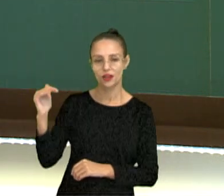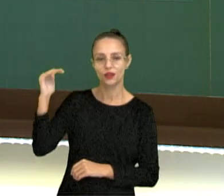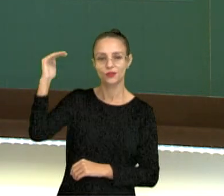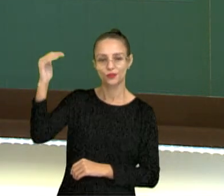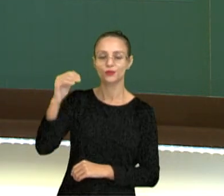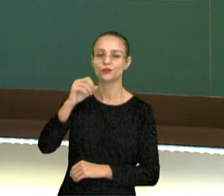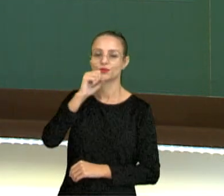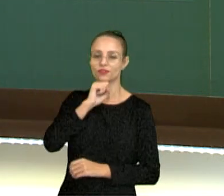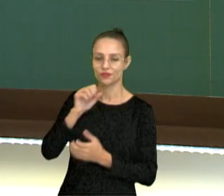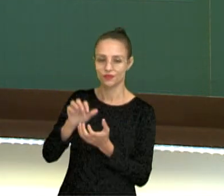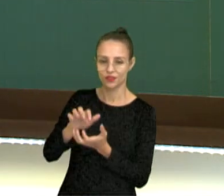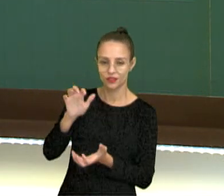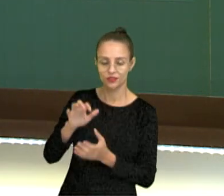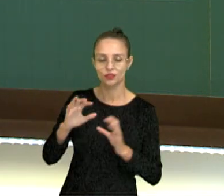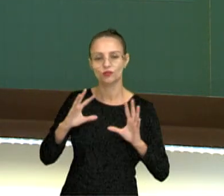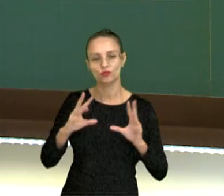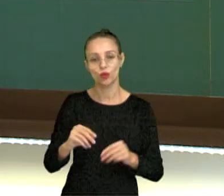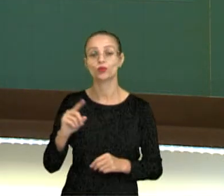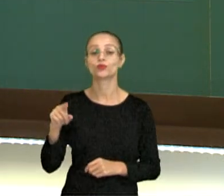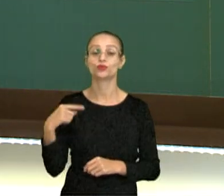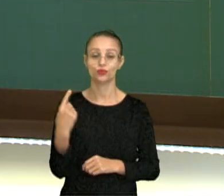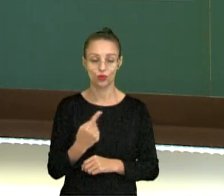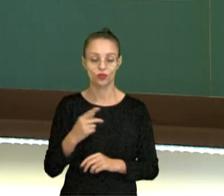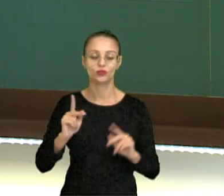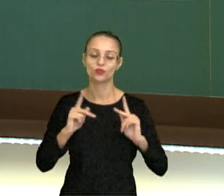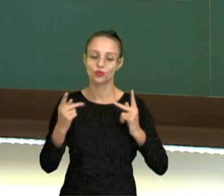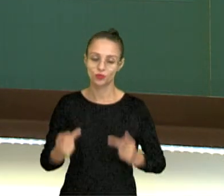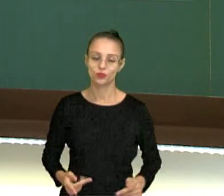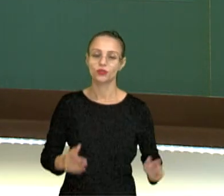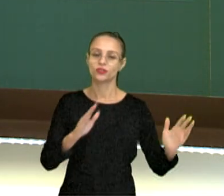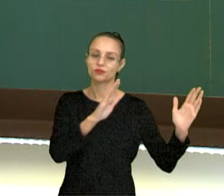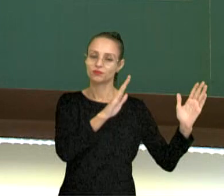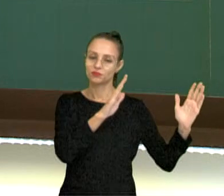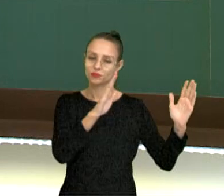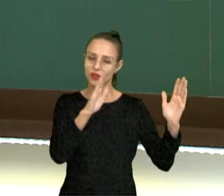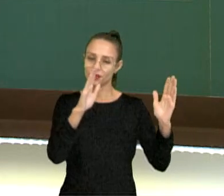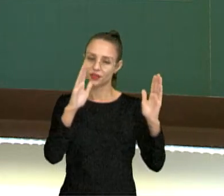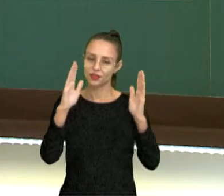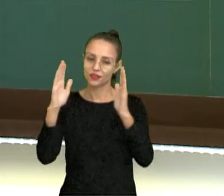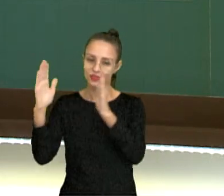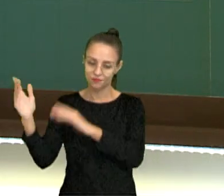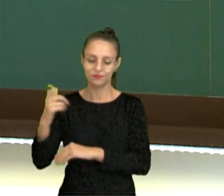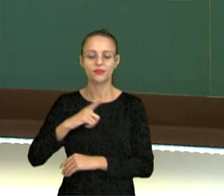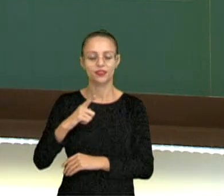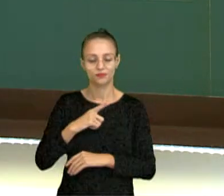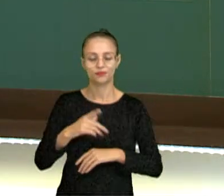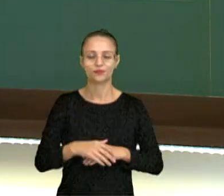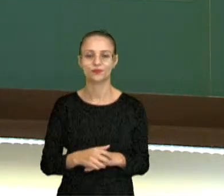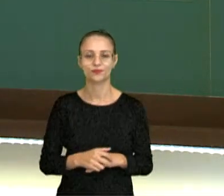e velhice. Todos nós, seres humanos, passamos por essa fase.